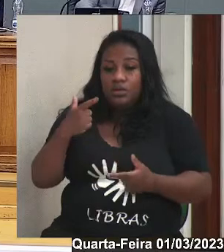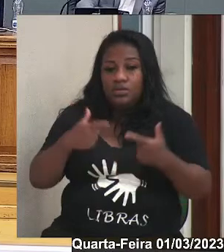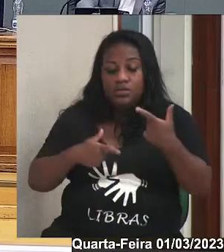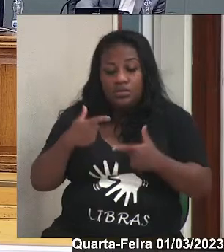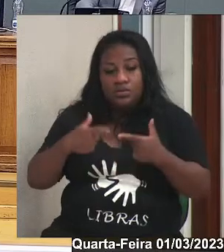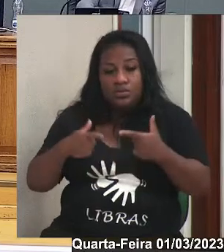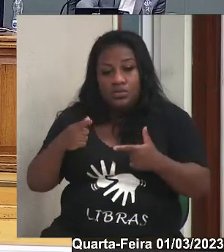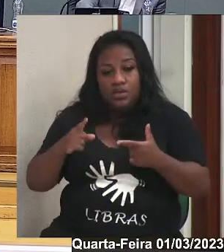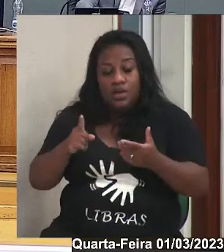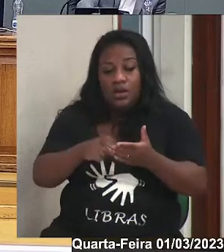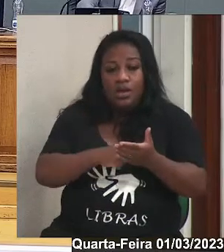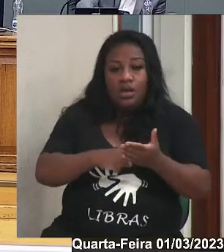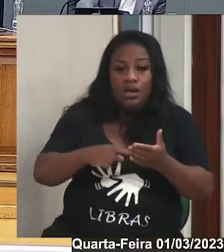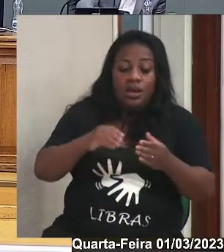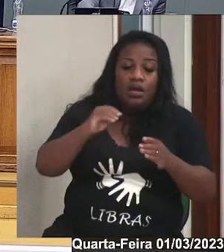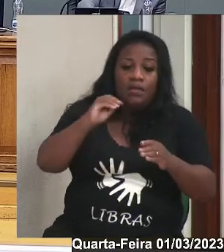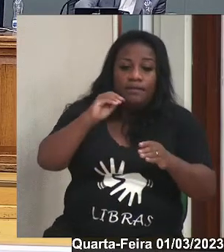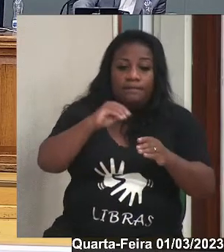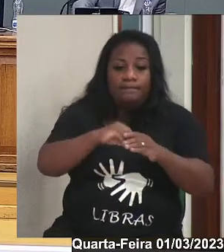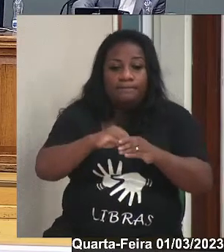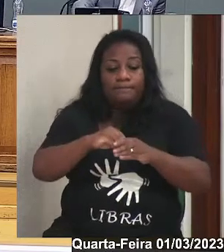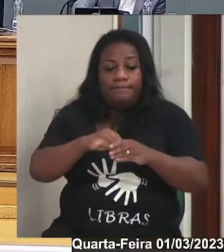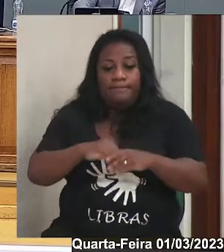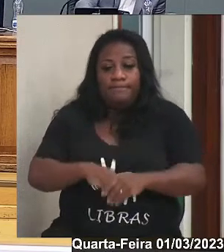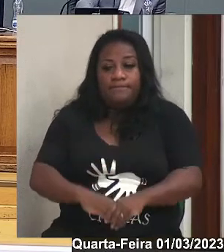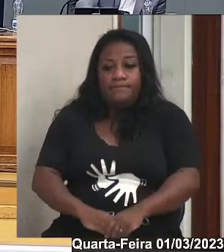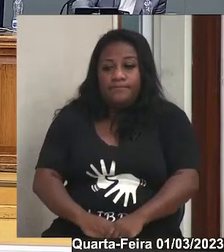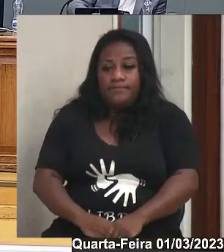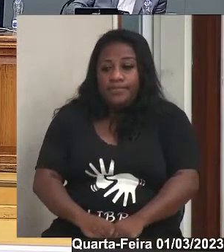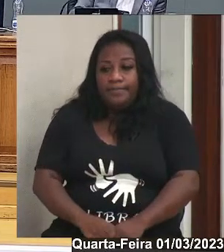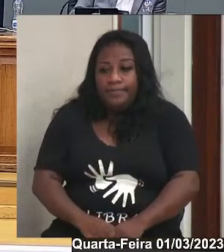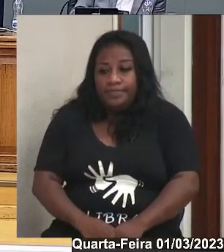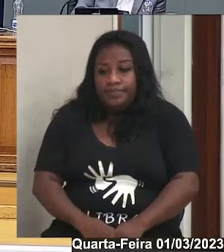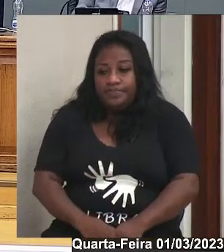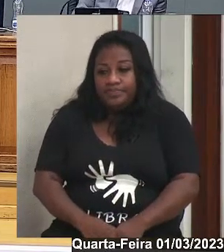Não havendo discussão, vai à votação. Os vereadores podem computar o voto de forma eletrônica.